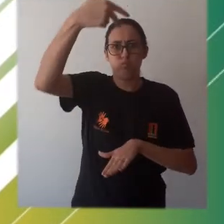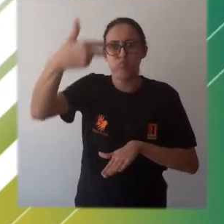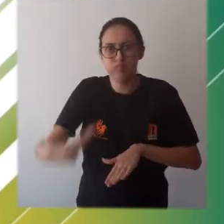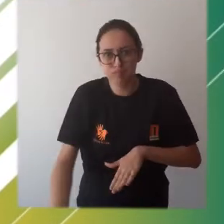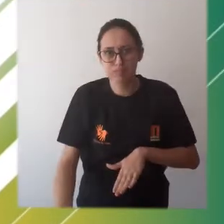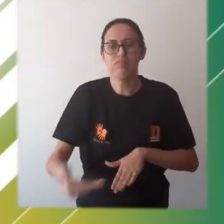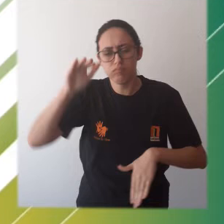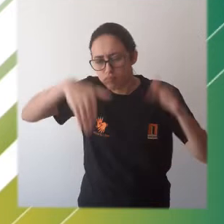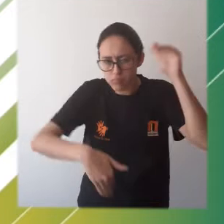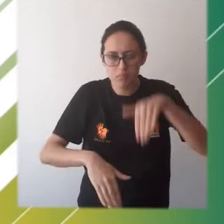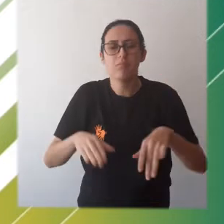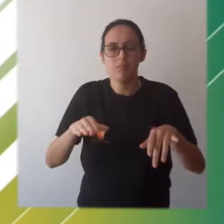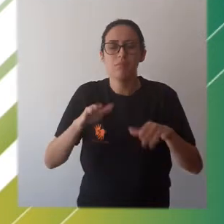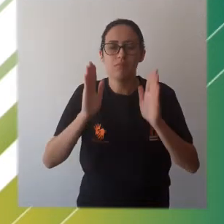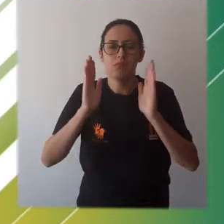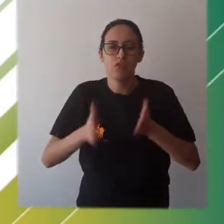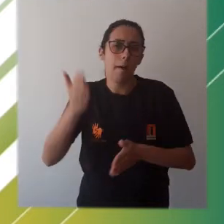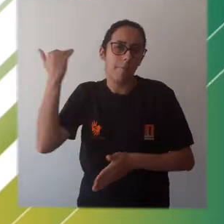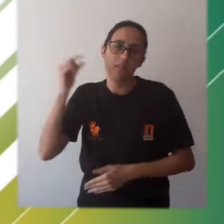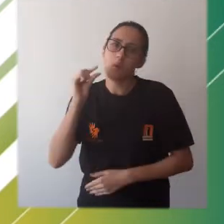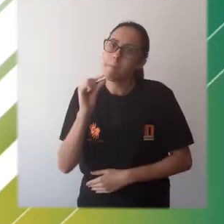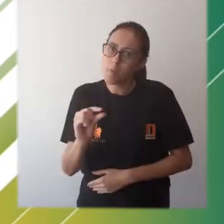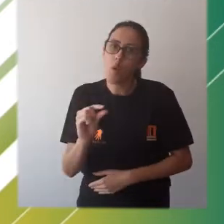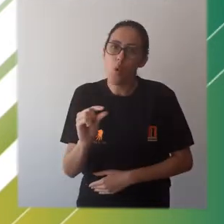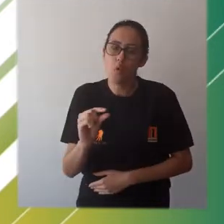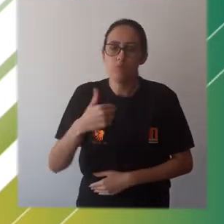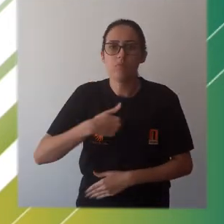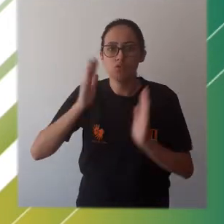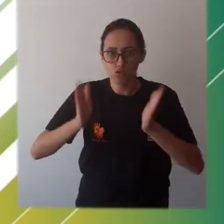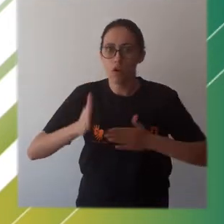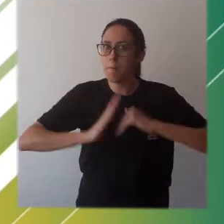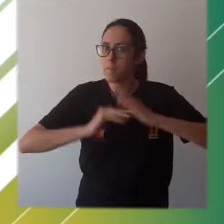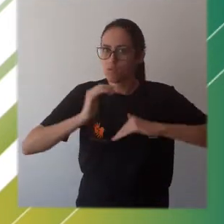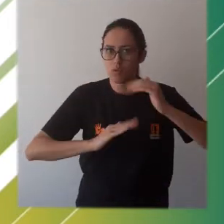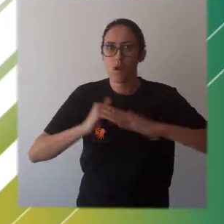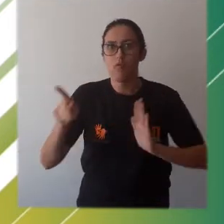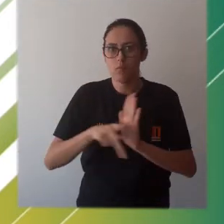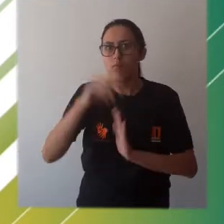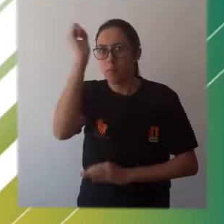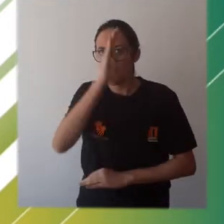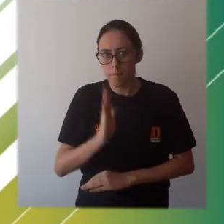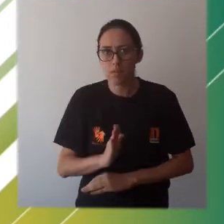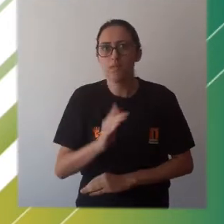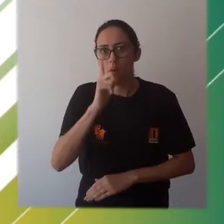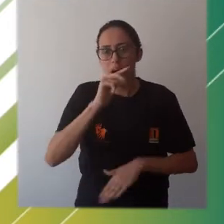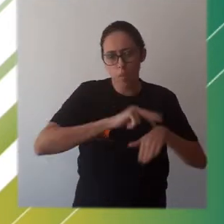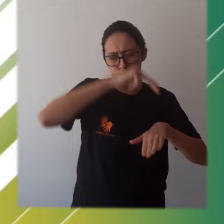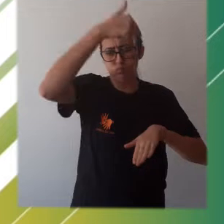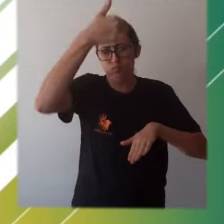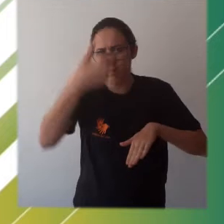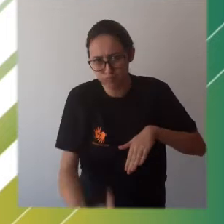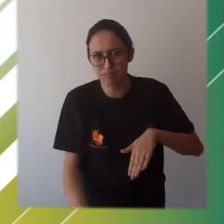ornamentais, é um esporte pouco difundido no Brasil, e fui atleta de seleção brasileira de saltos ornamentais.